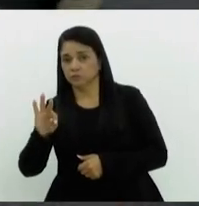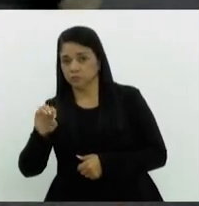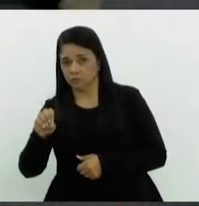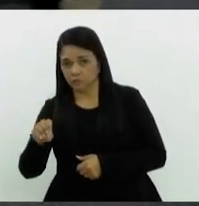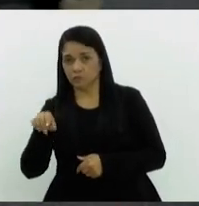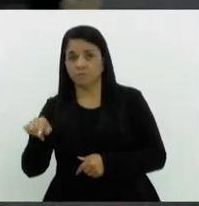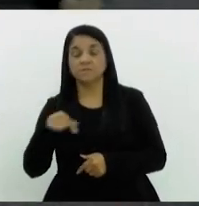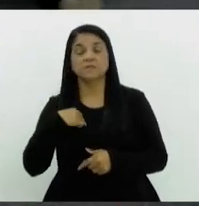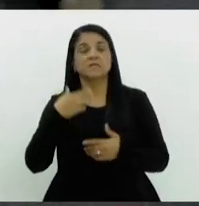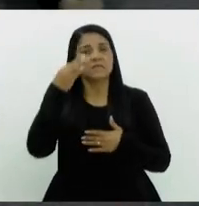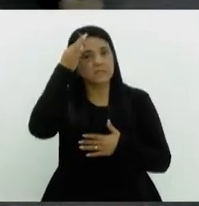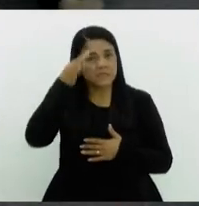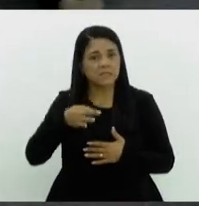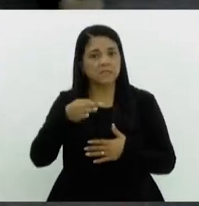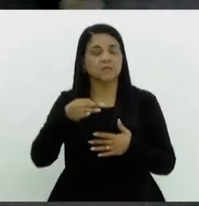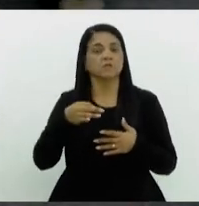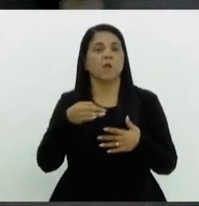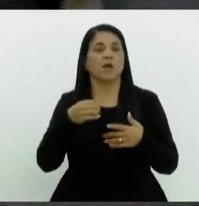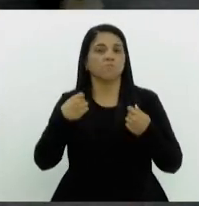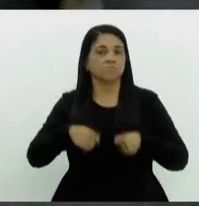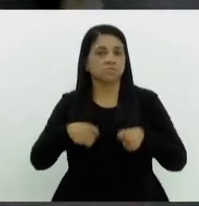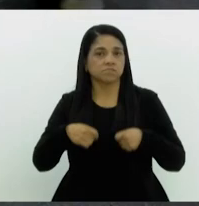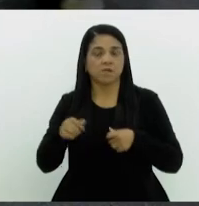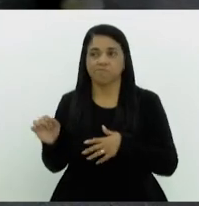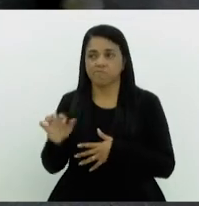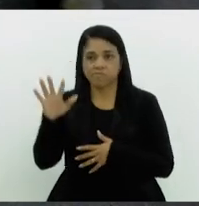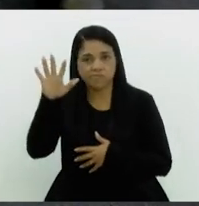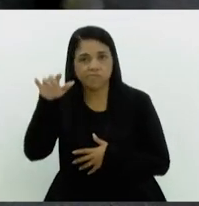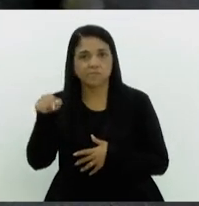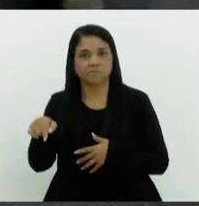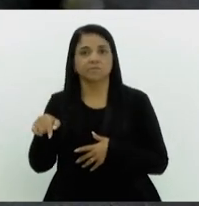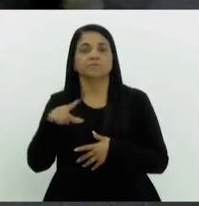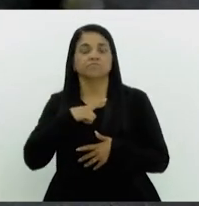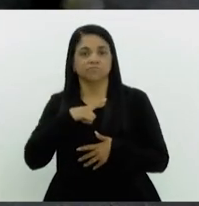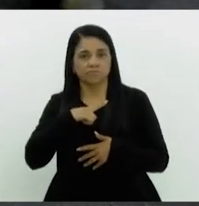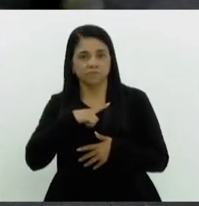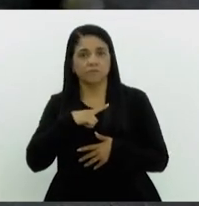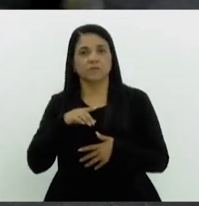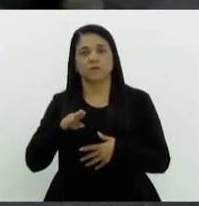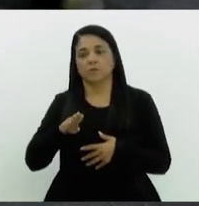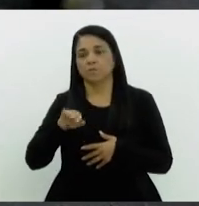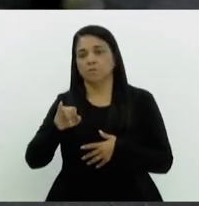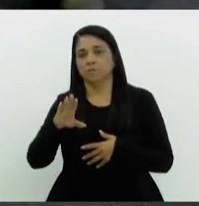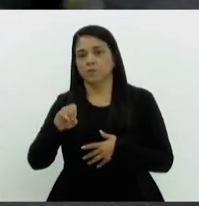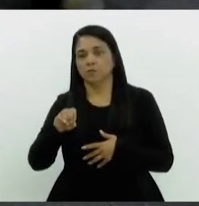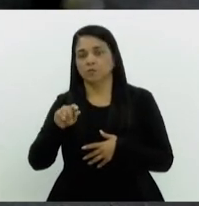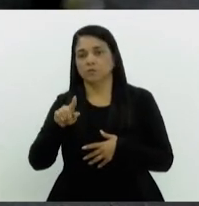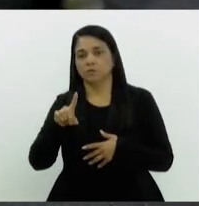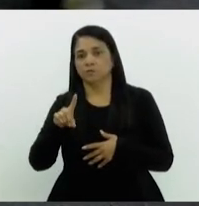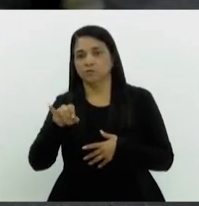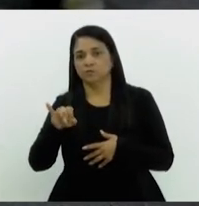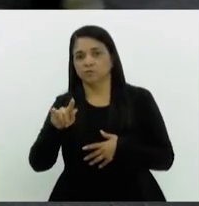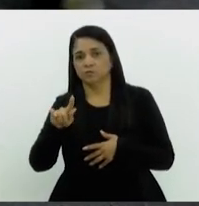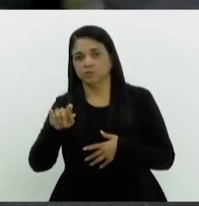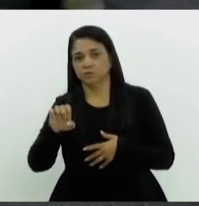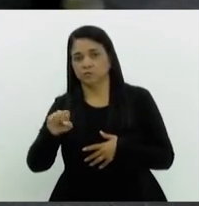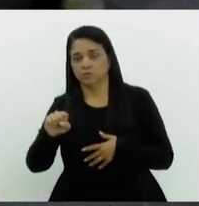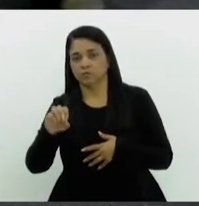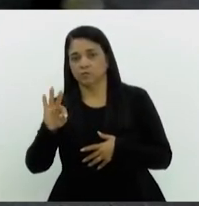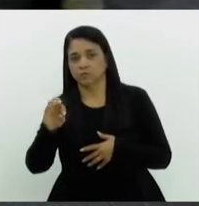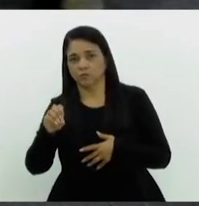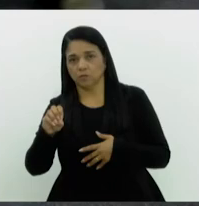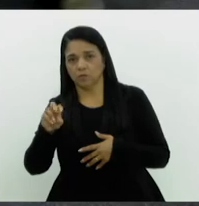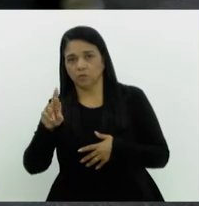a necessidade das comunidades, das favelas e periferias também terem biodigestores para que a gente possa ter a